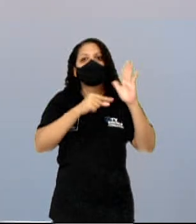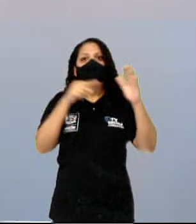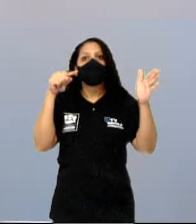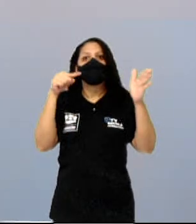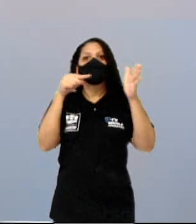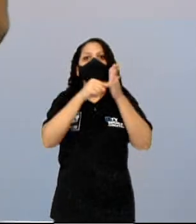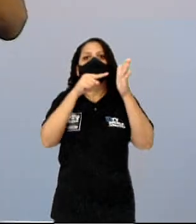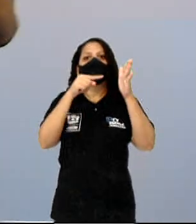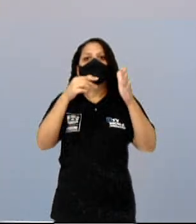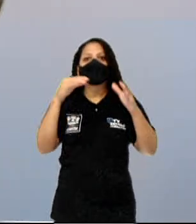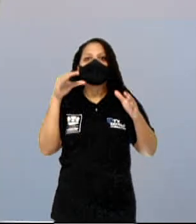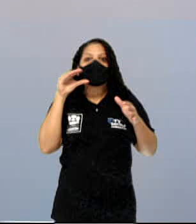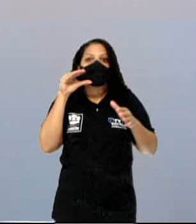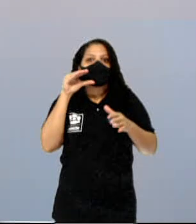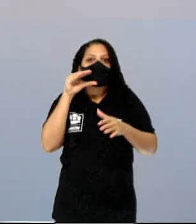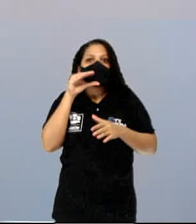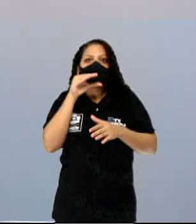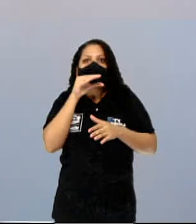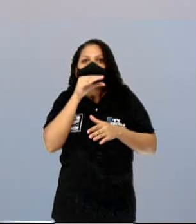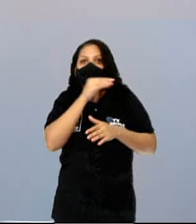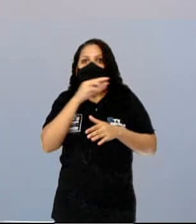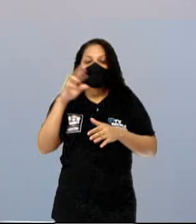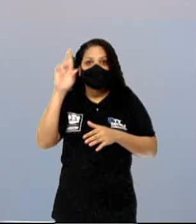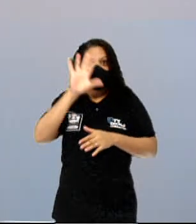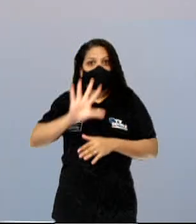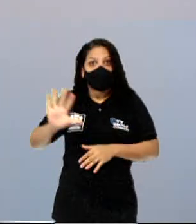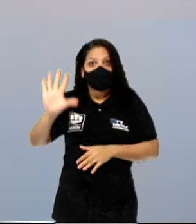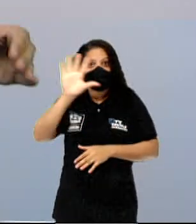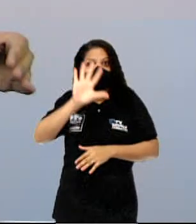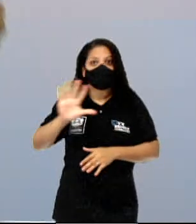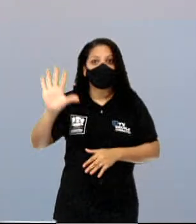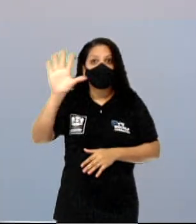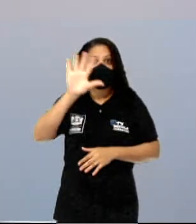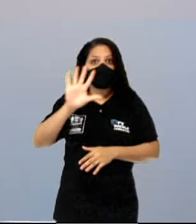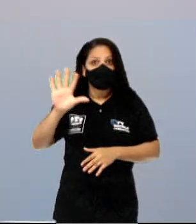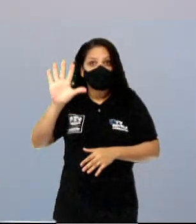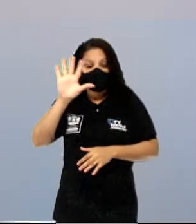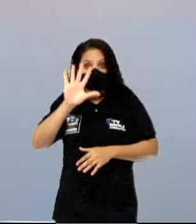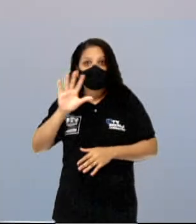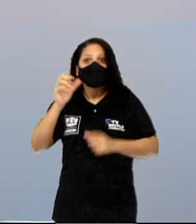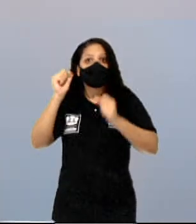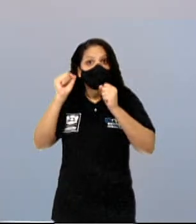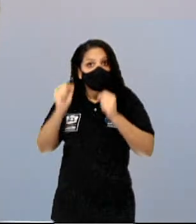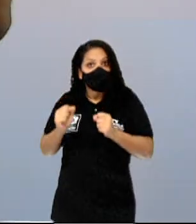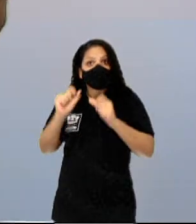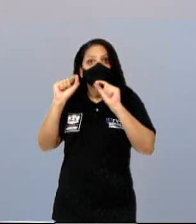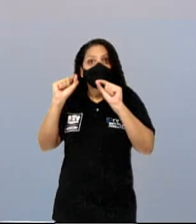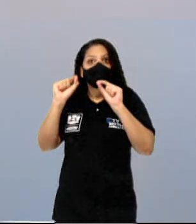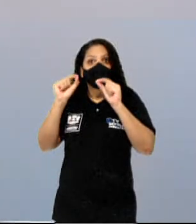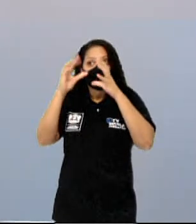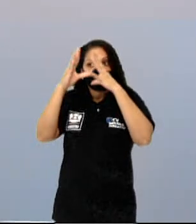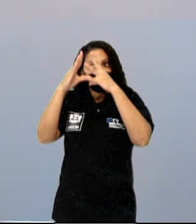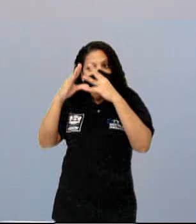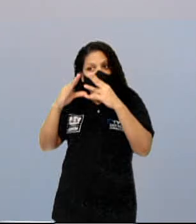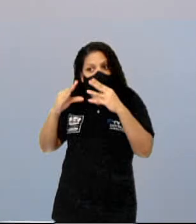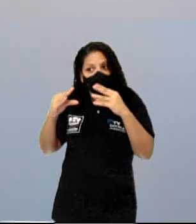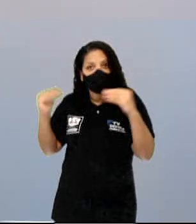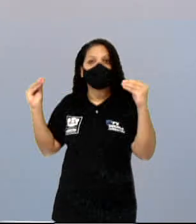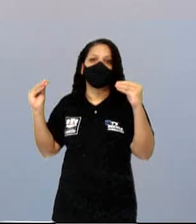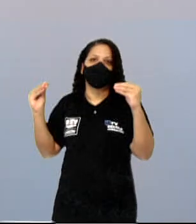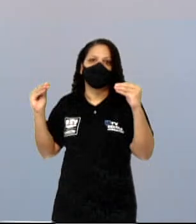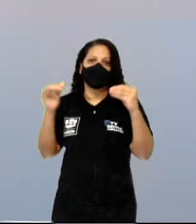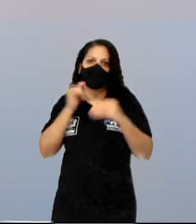são lugares no planeta que estão ameaçados de desaparecer. Eu até baixei o tom da voz, porque chega a dar